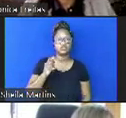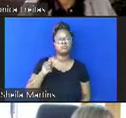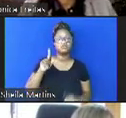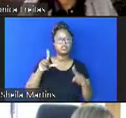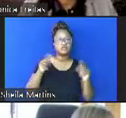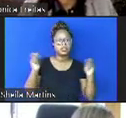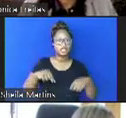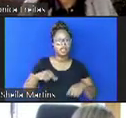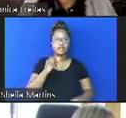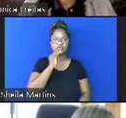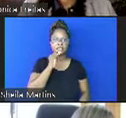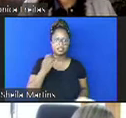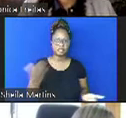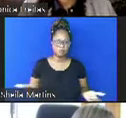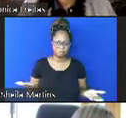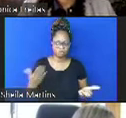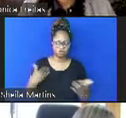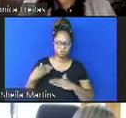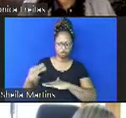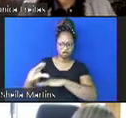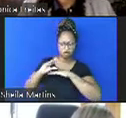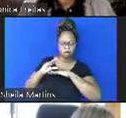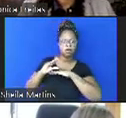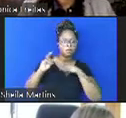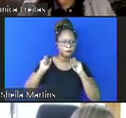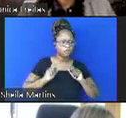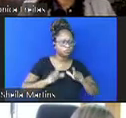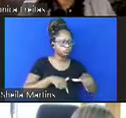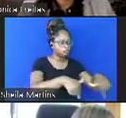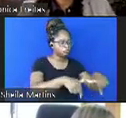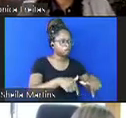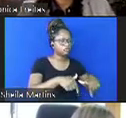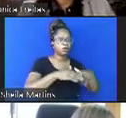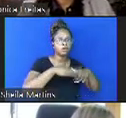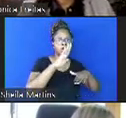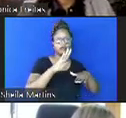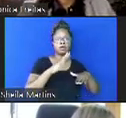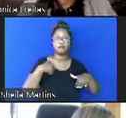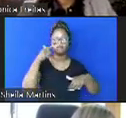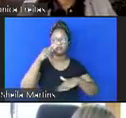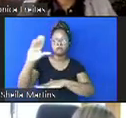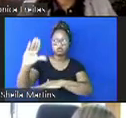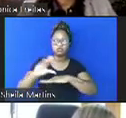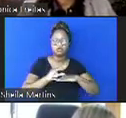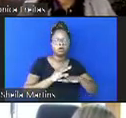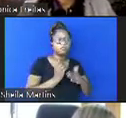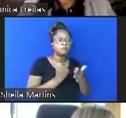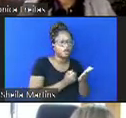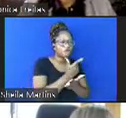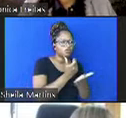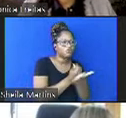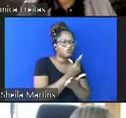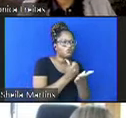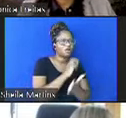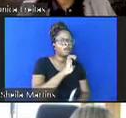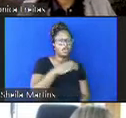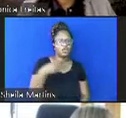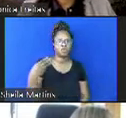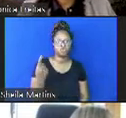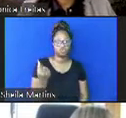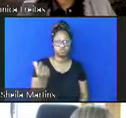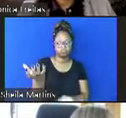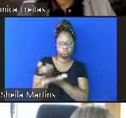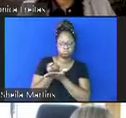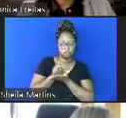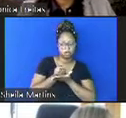Sponsorship Instrument. Então, você pode aplicar, por exemplo, para 20 mil euros para comprar instrumentos, né, para você começar a sua pesquisa. Você também tem